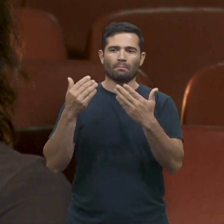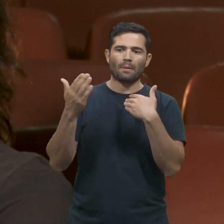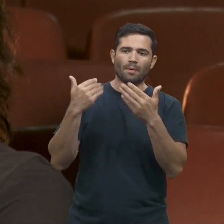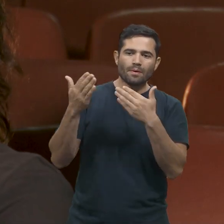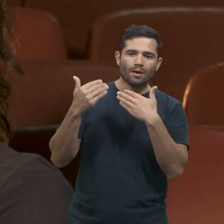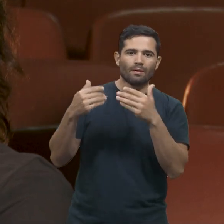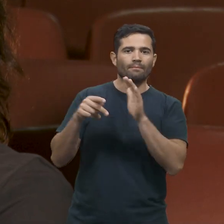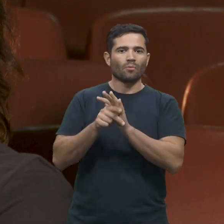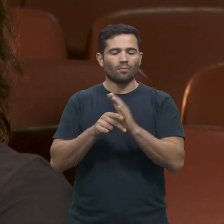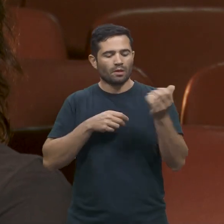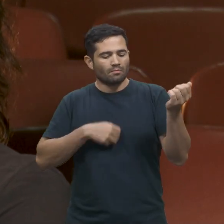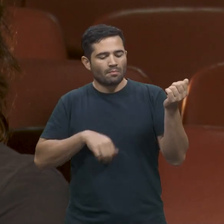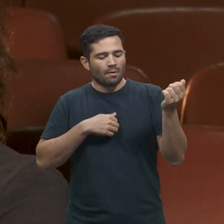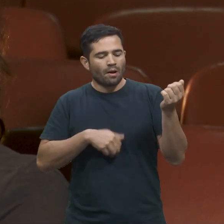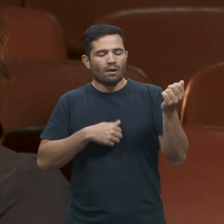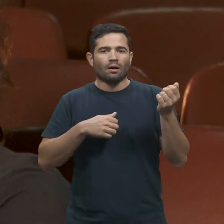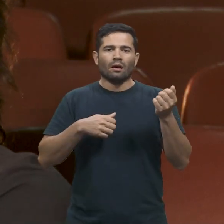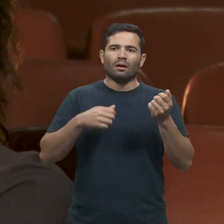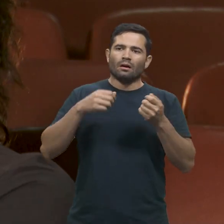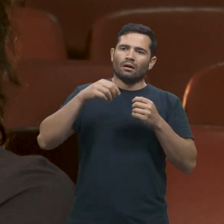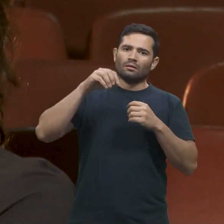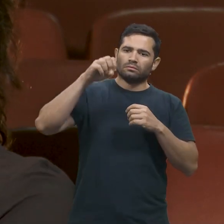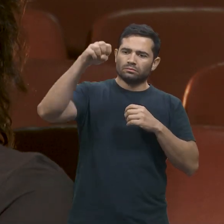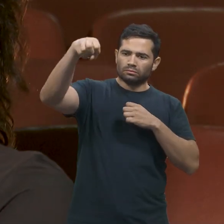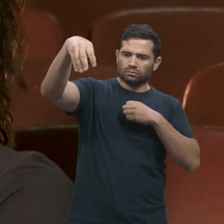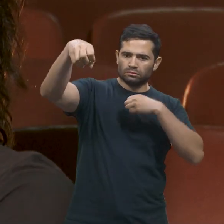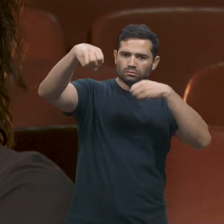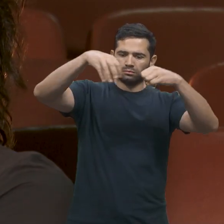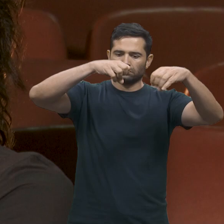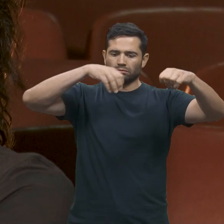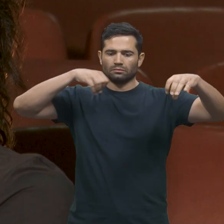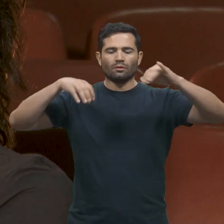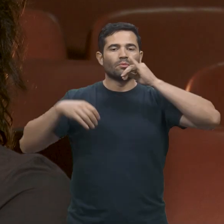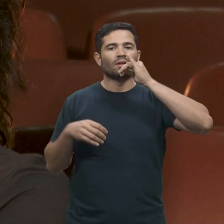né? Com elementos